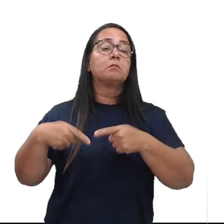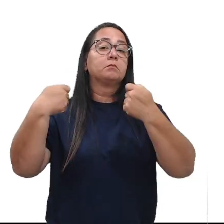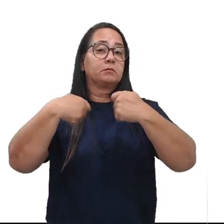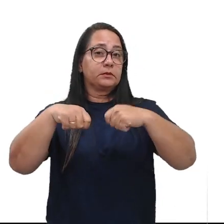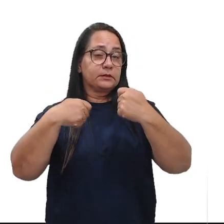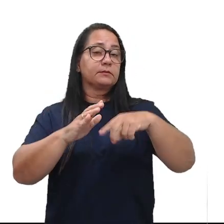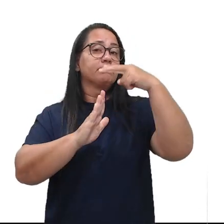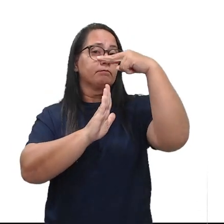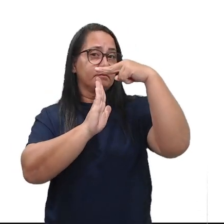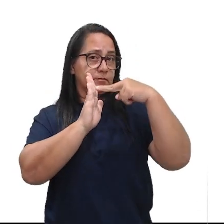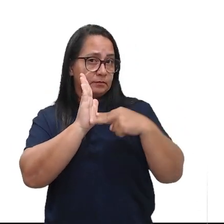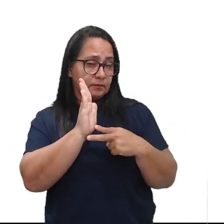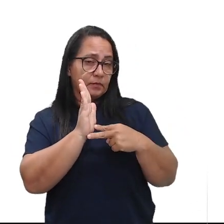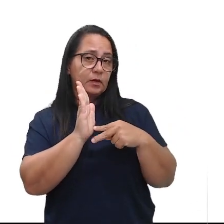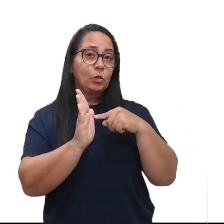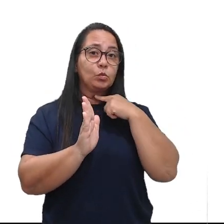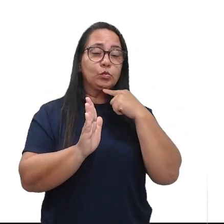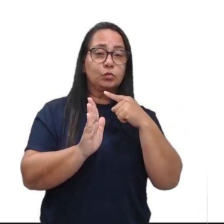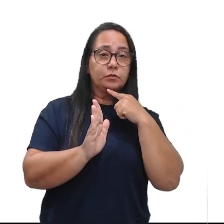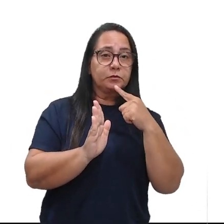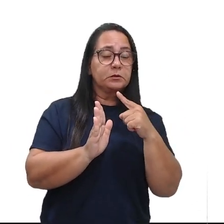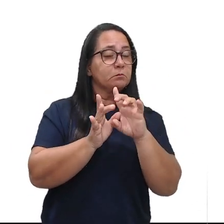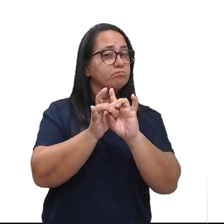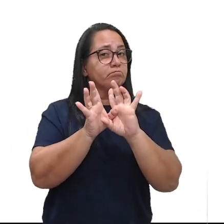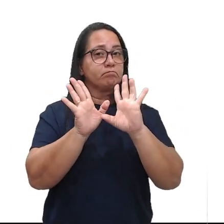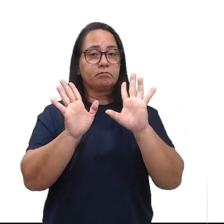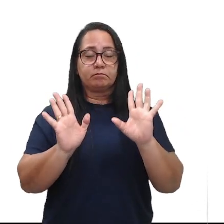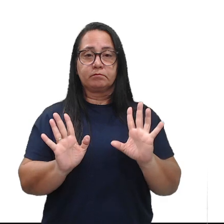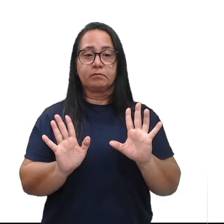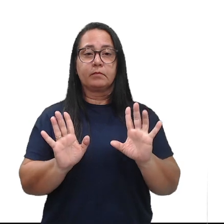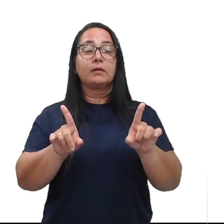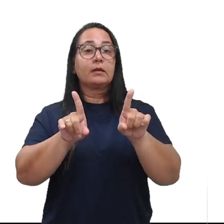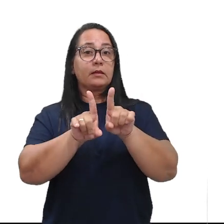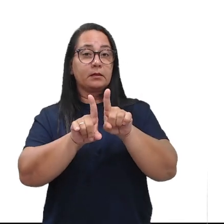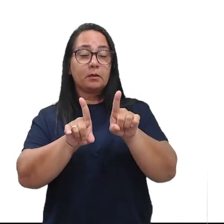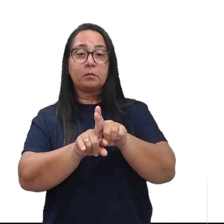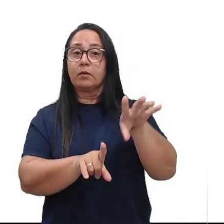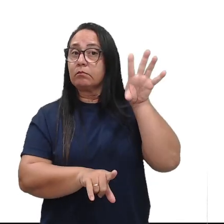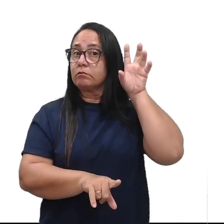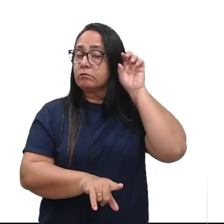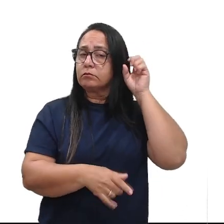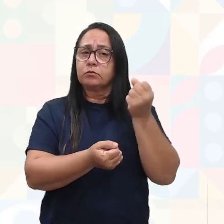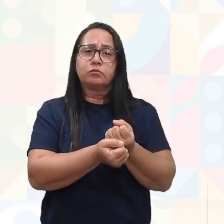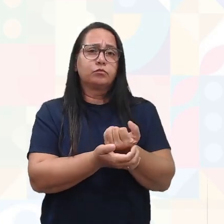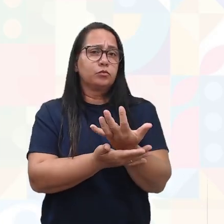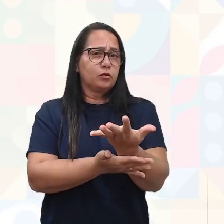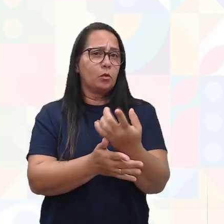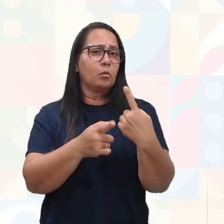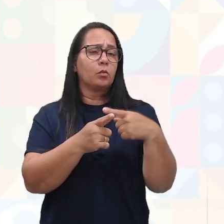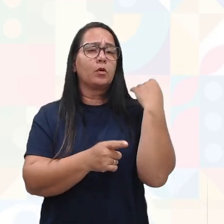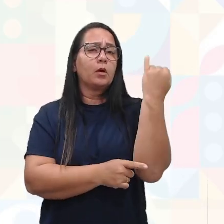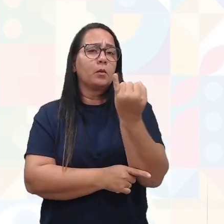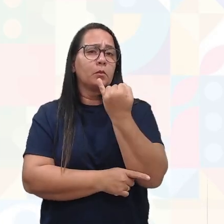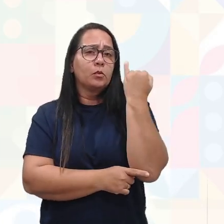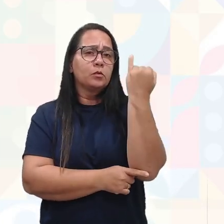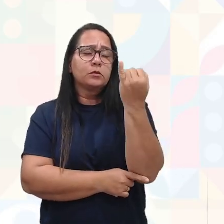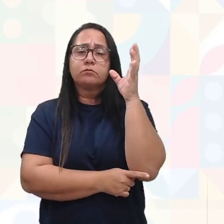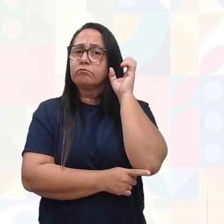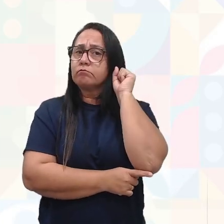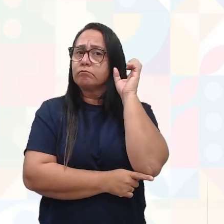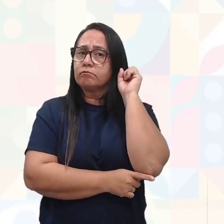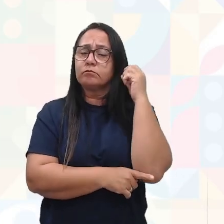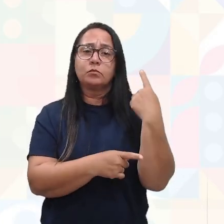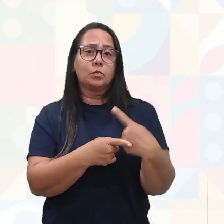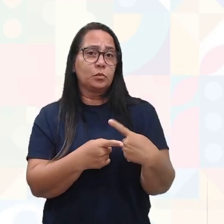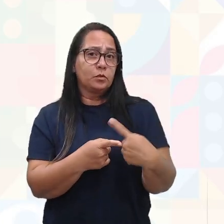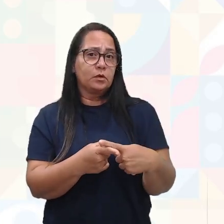lê o e-book, porque aí você tira essas dúvidas, certo? Podcast. Tá, por que é importante escutar o podcast? Se eu